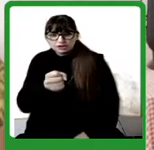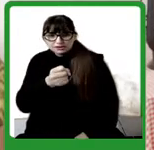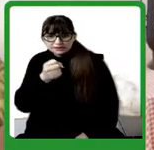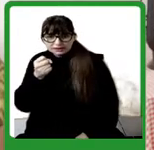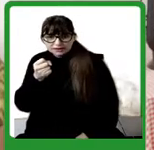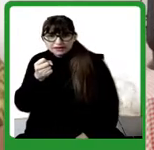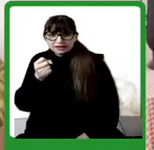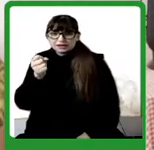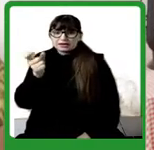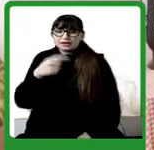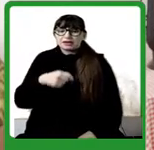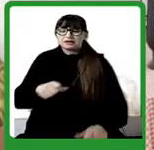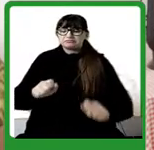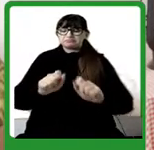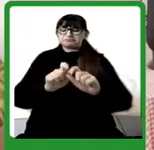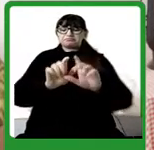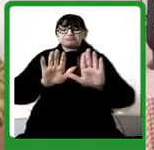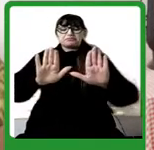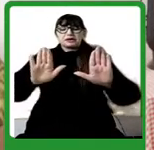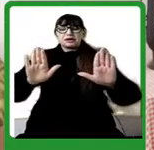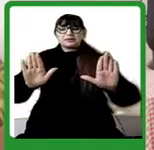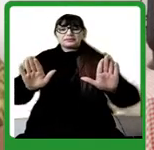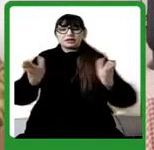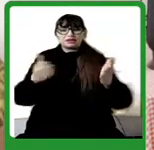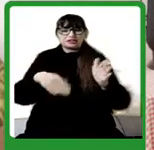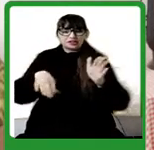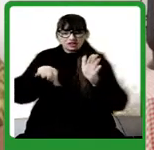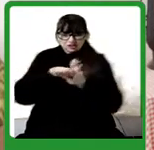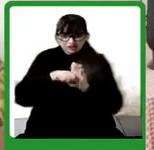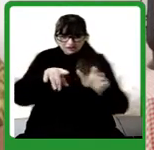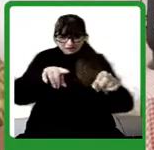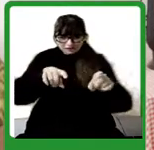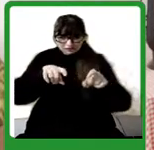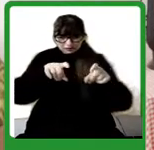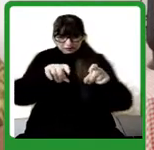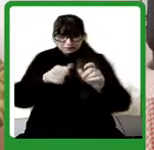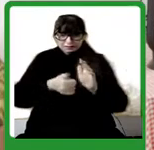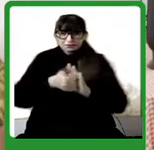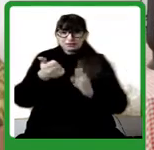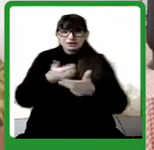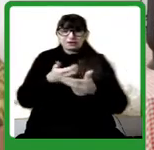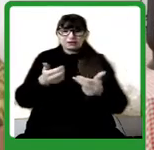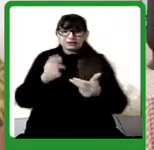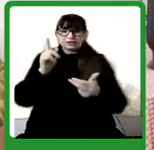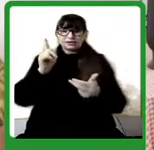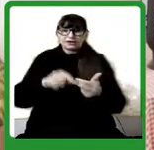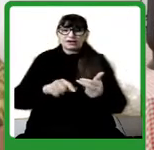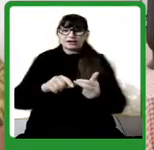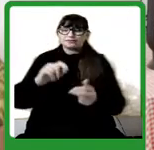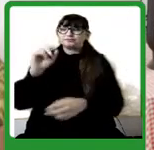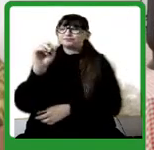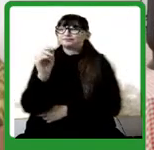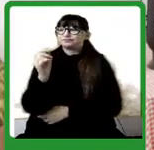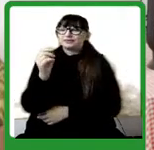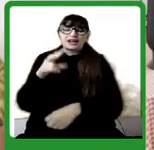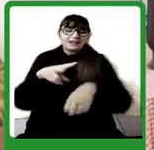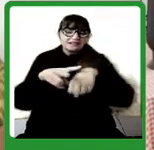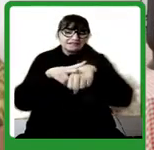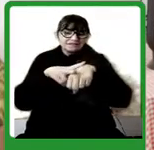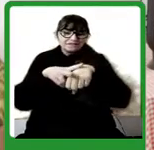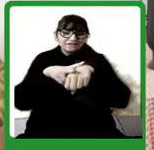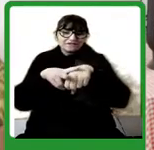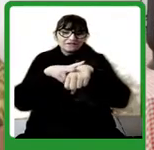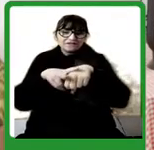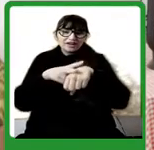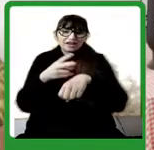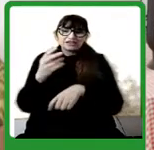embutir. Tu chegou na casa de um colono, a primeira coisa que tem é uma samambaia plantada dentro de uma lata de